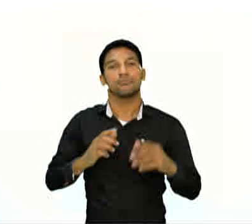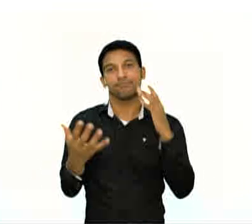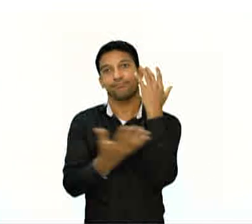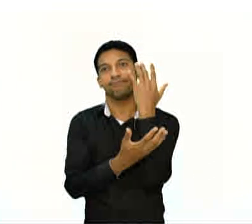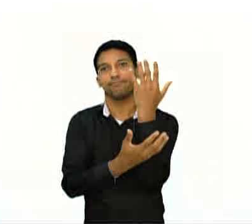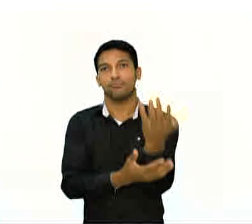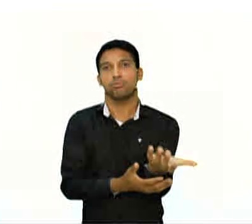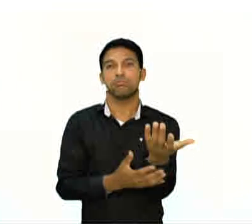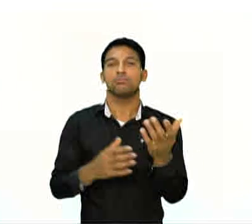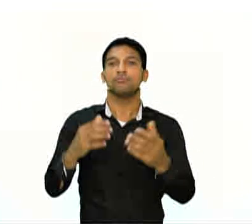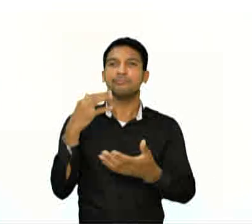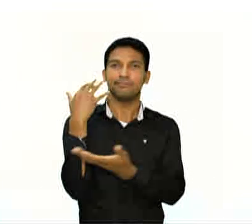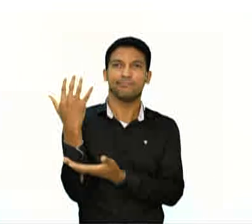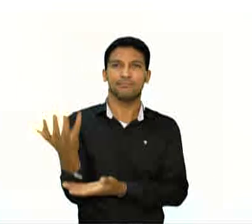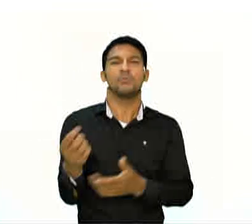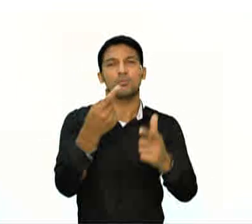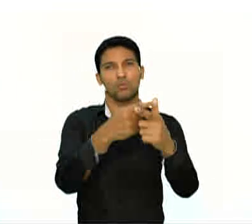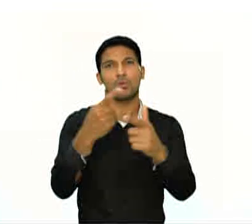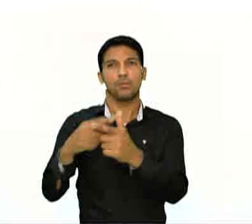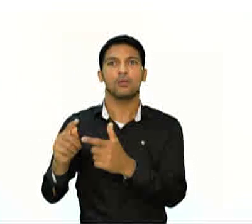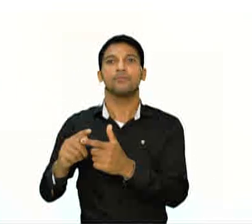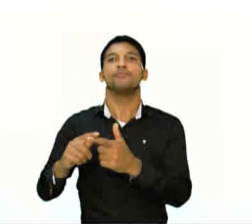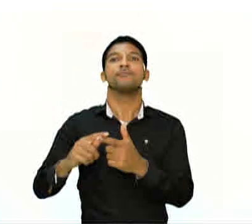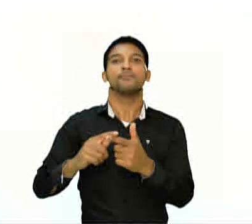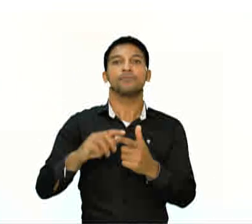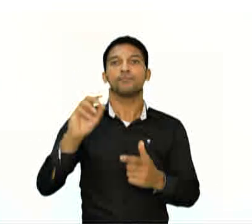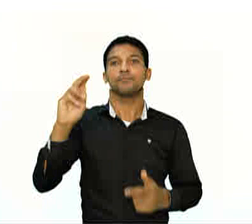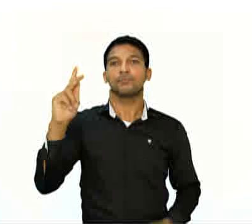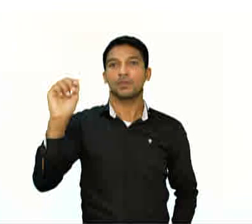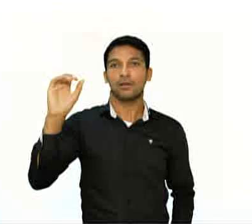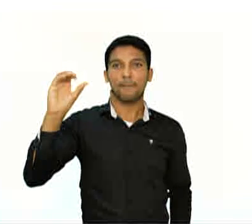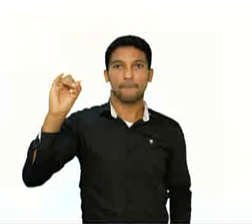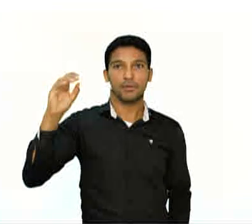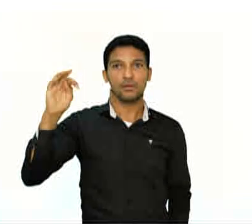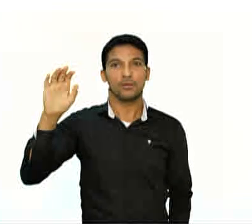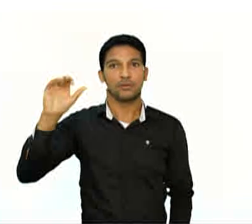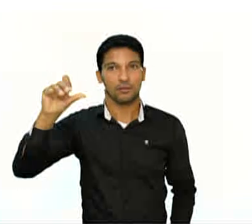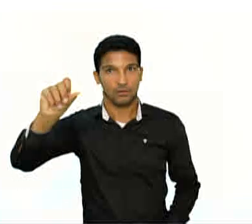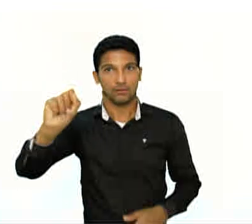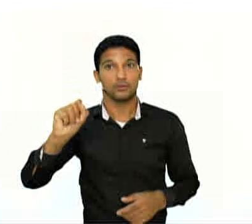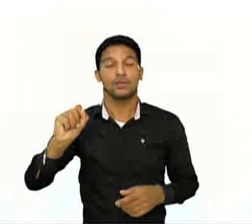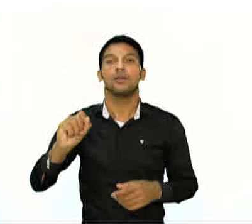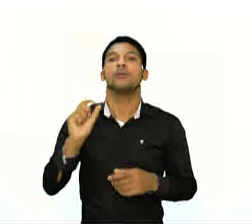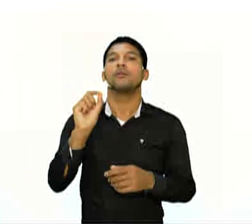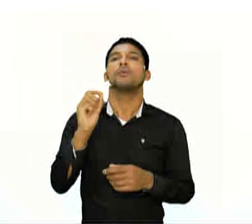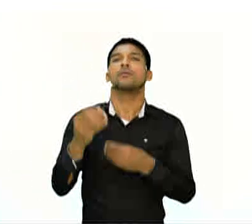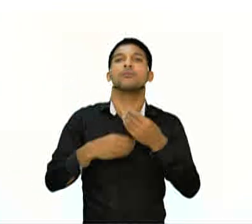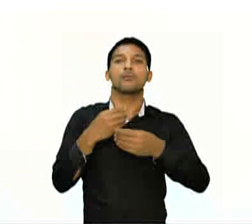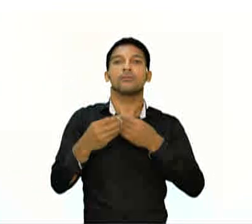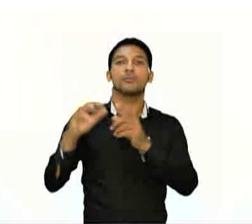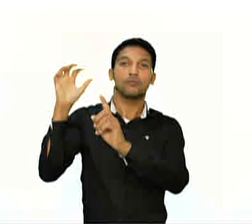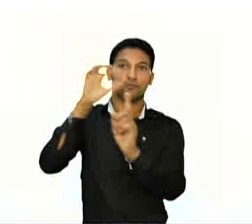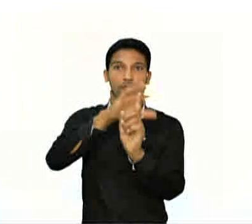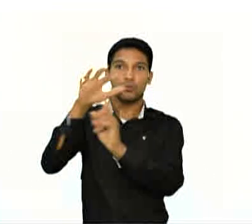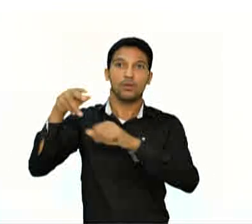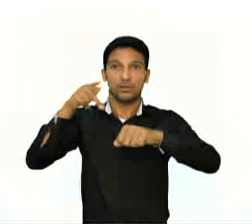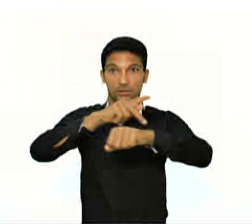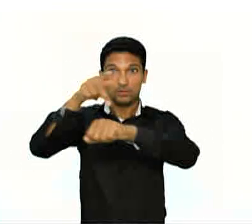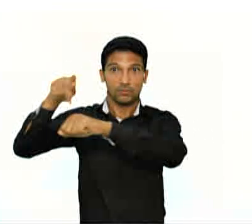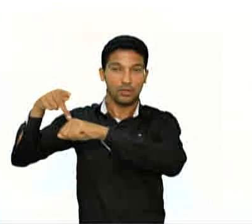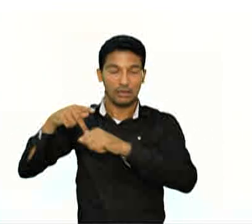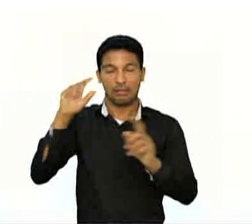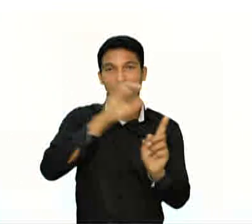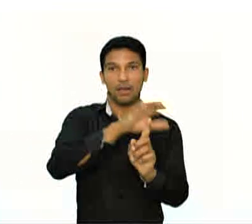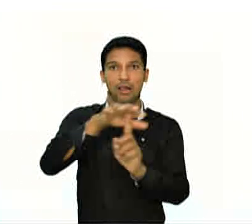em função principalmente do modelo de desenvolvimento adotado pela maioria dos países. O atual padrão de